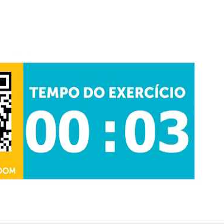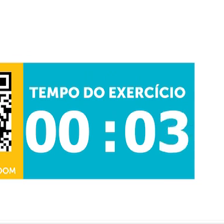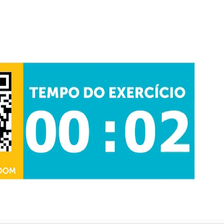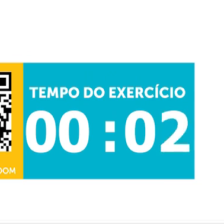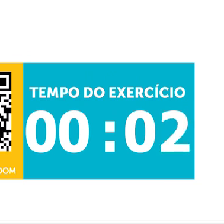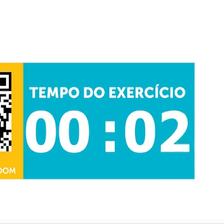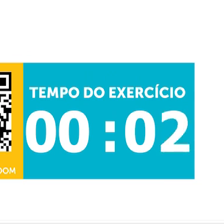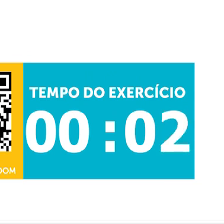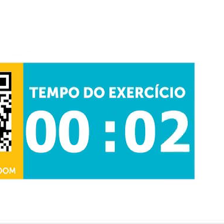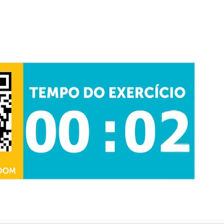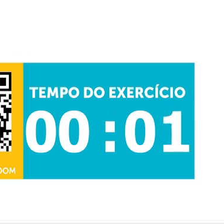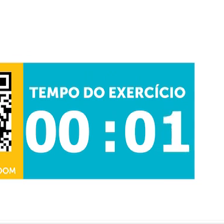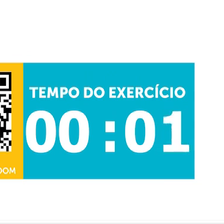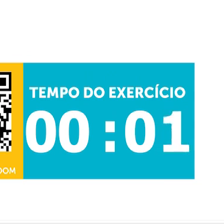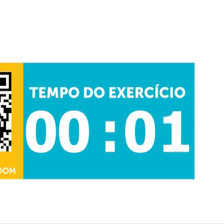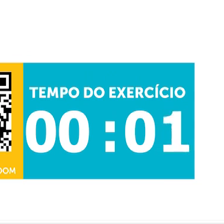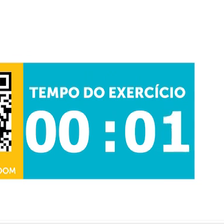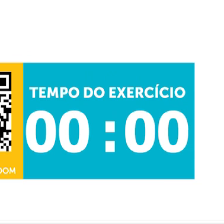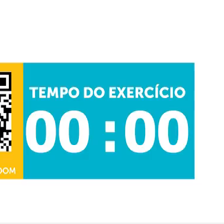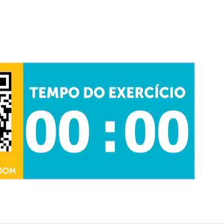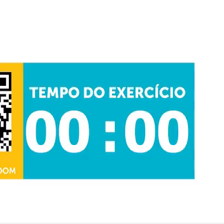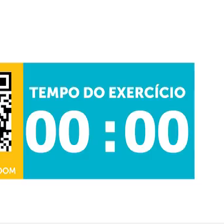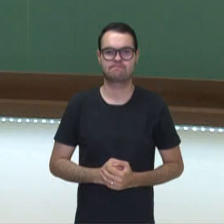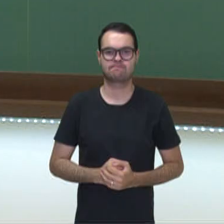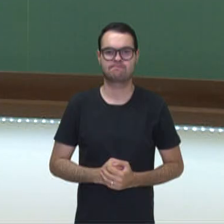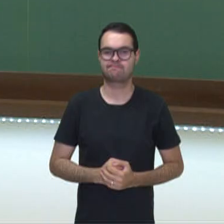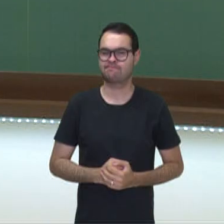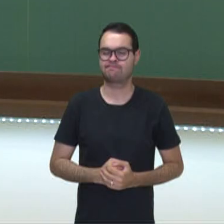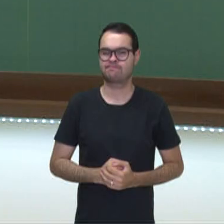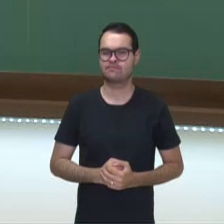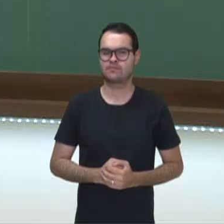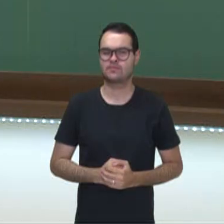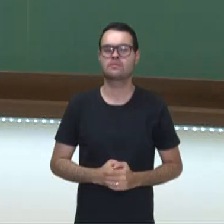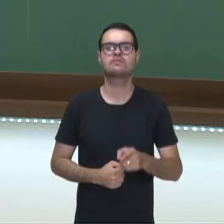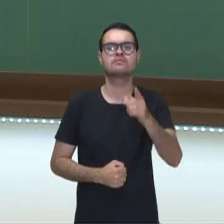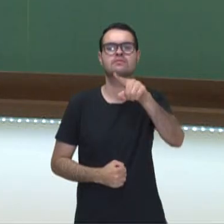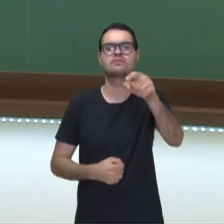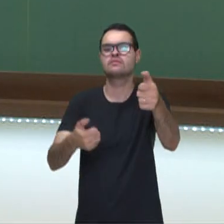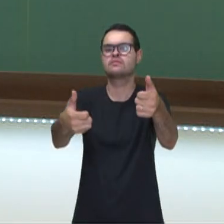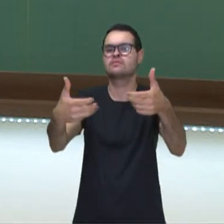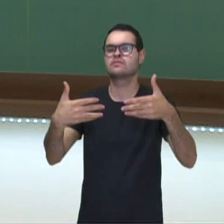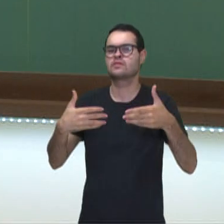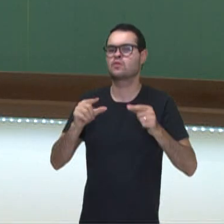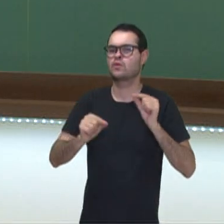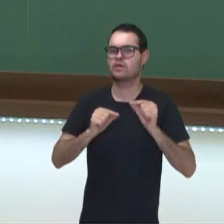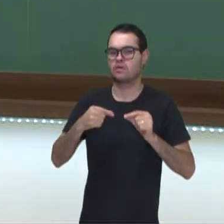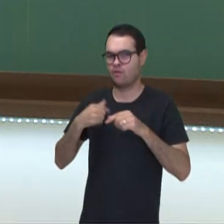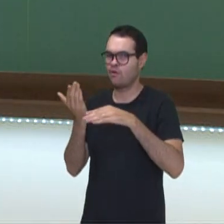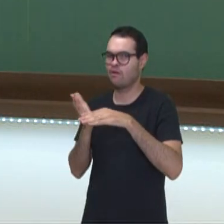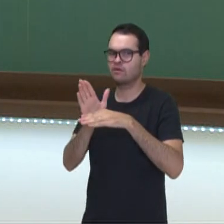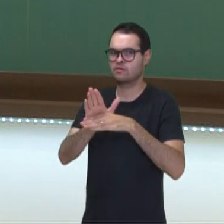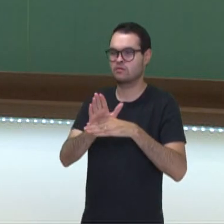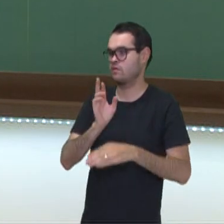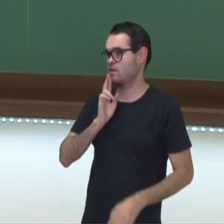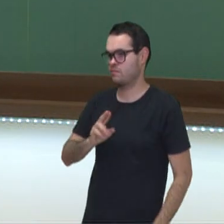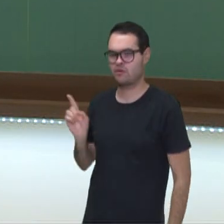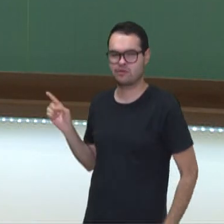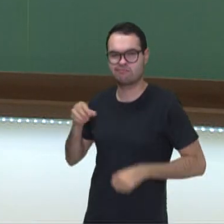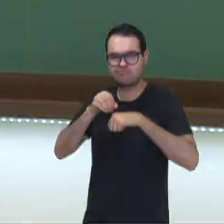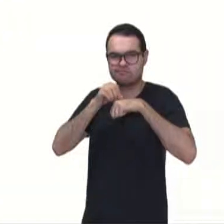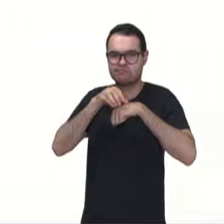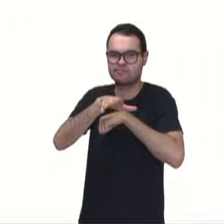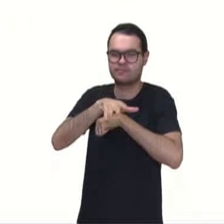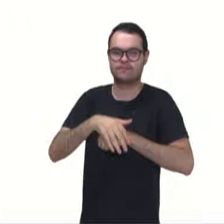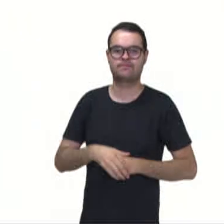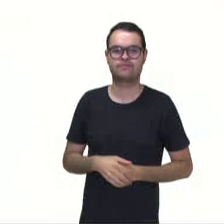Daí o que vocês me dizem? eu vou ajudar vocês aqui nessa resposta. Nos